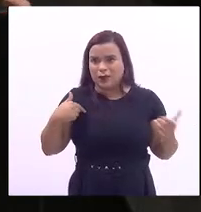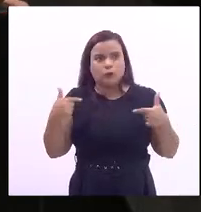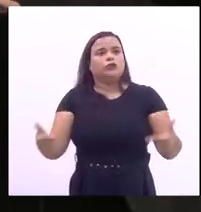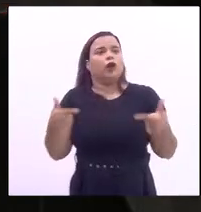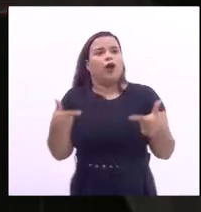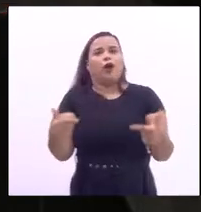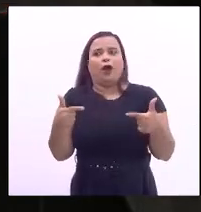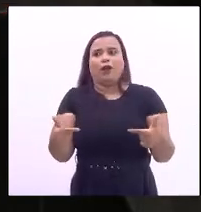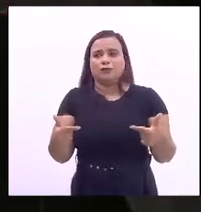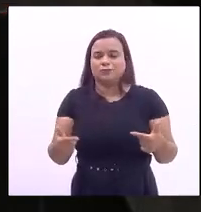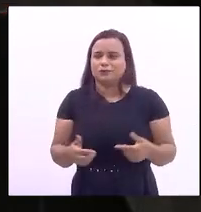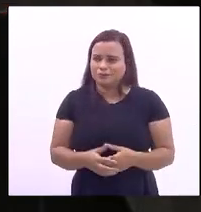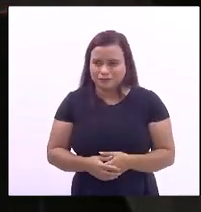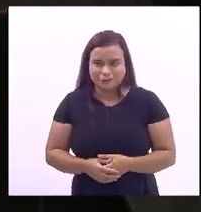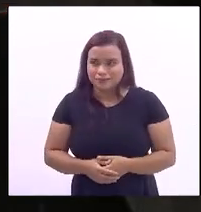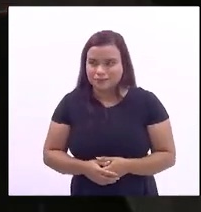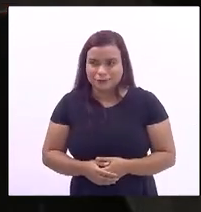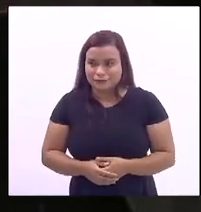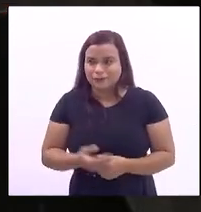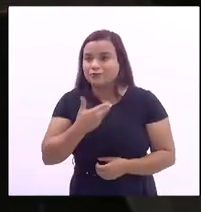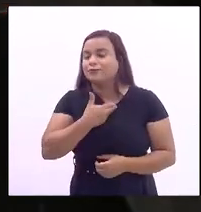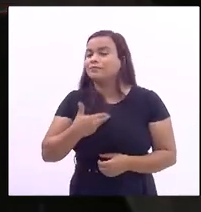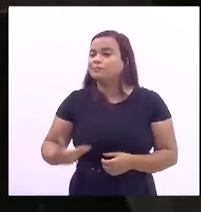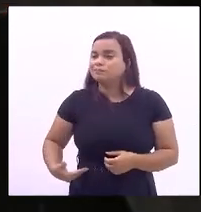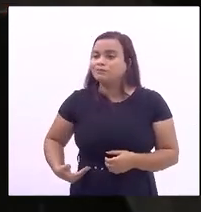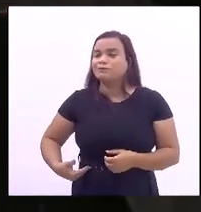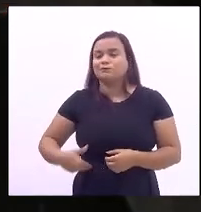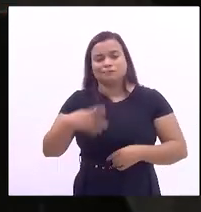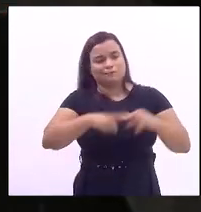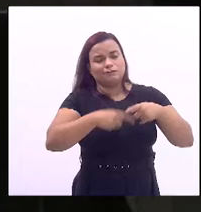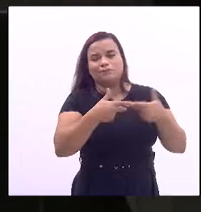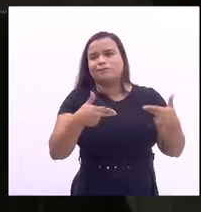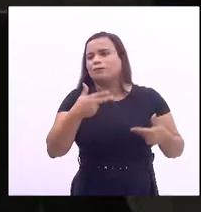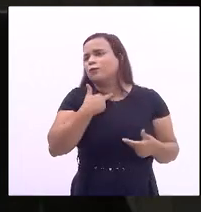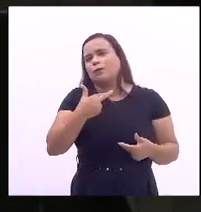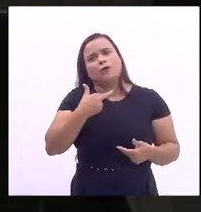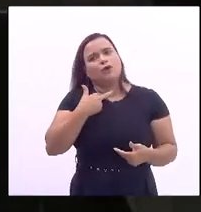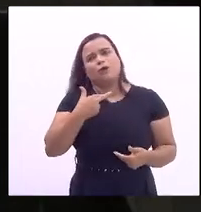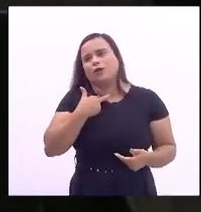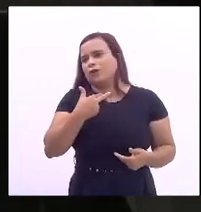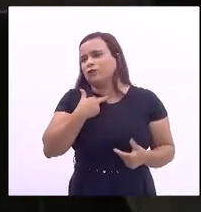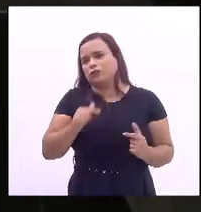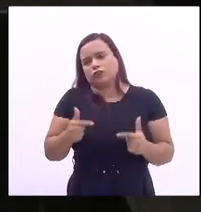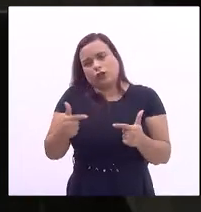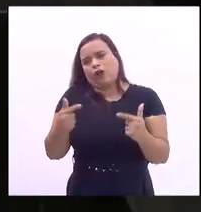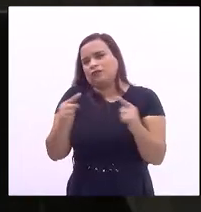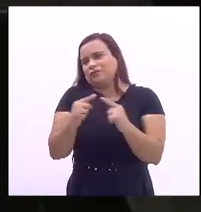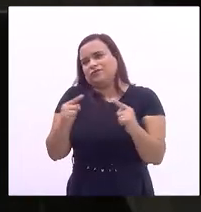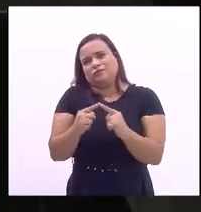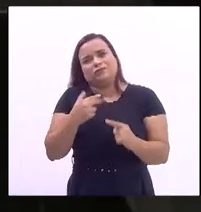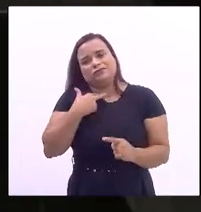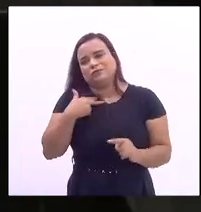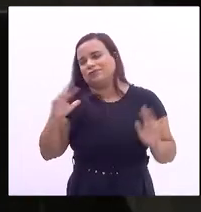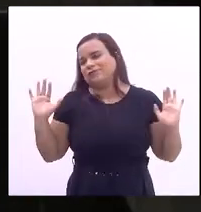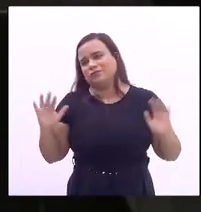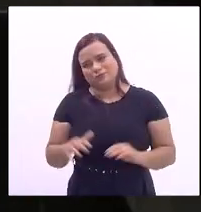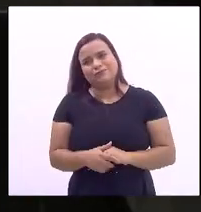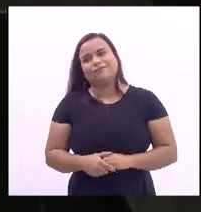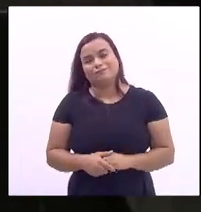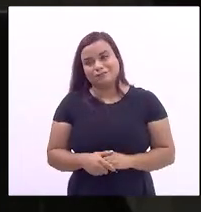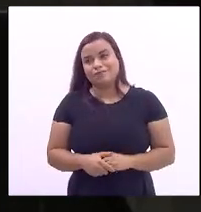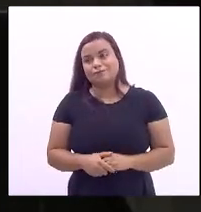grande Oi e o bem público não pode ser objeto de sorte garante